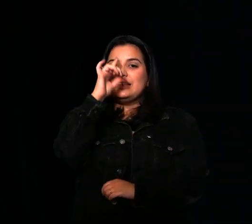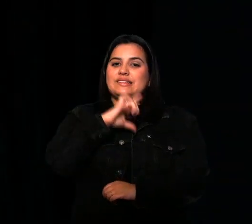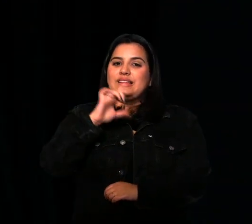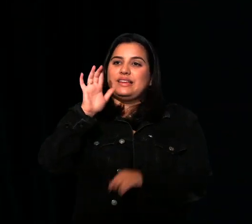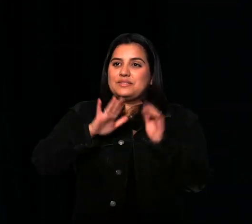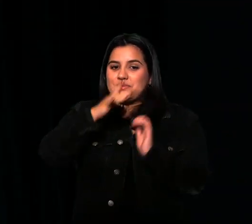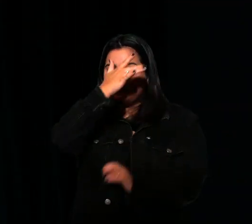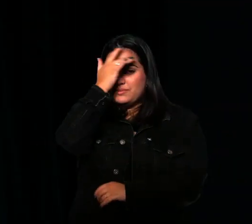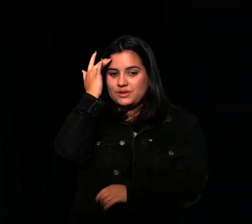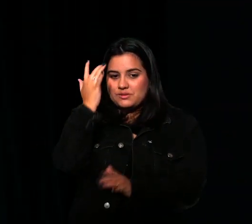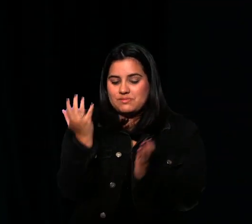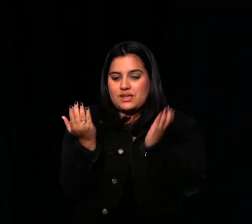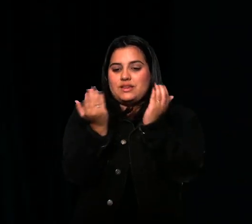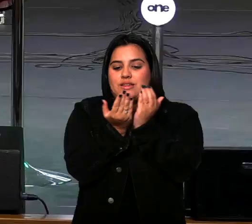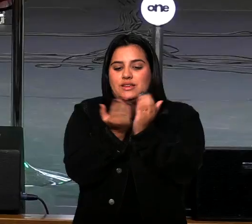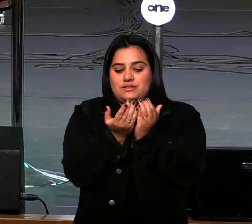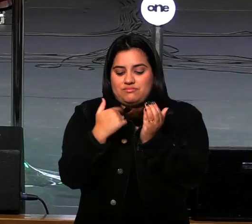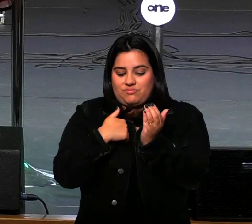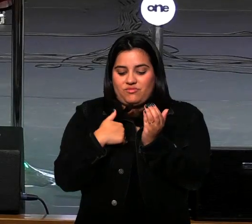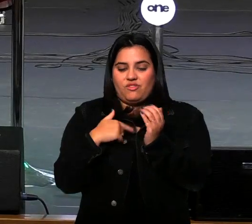tem transbordado,